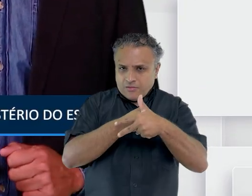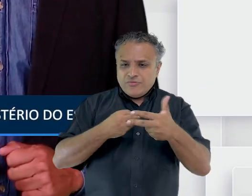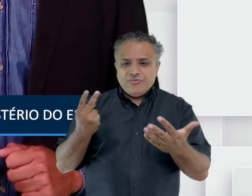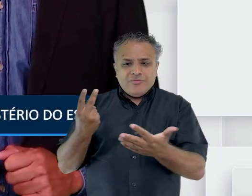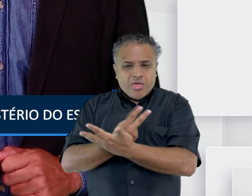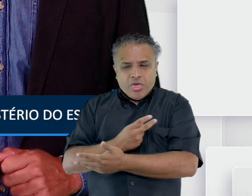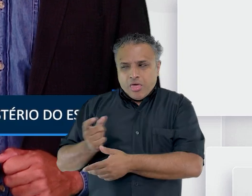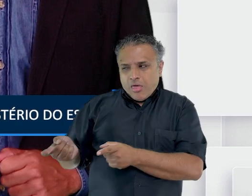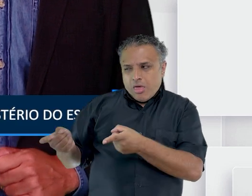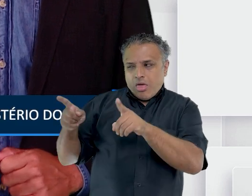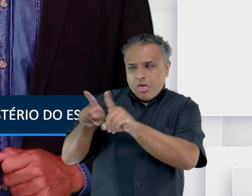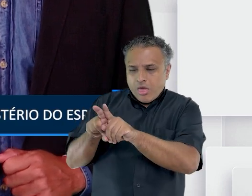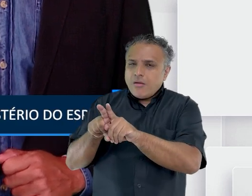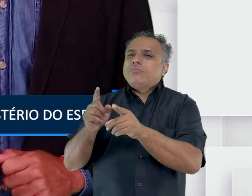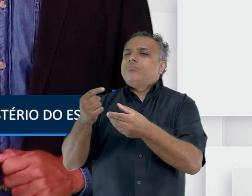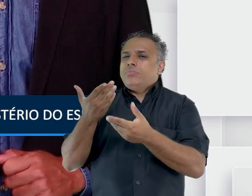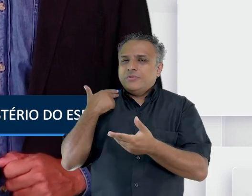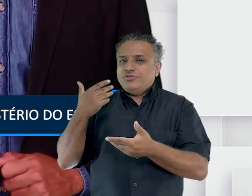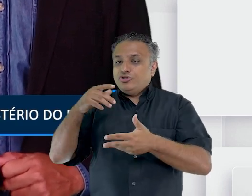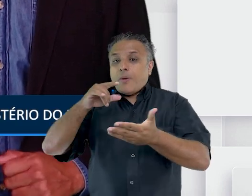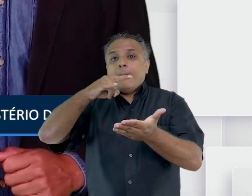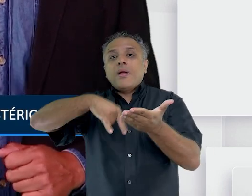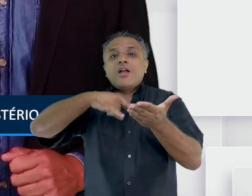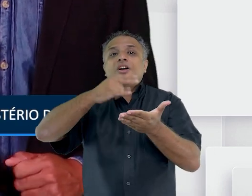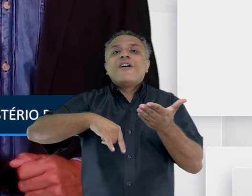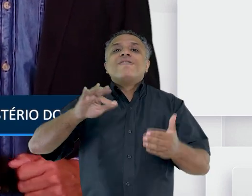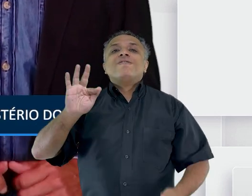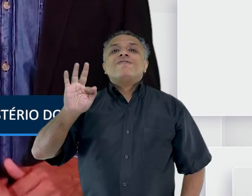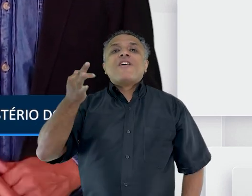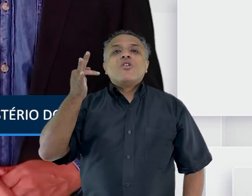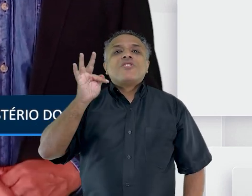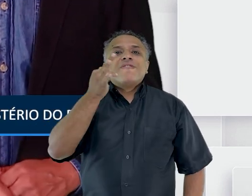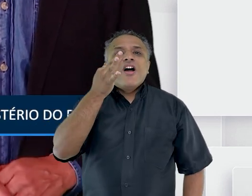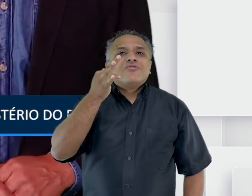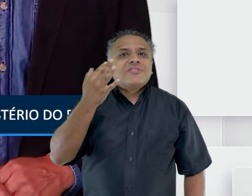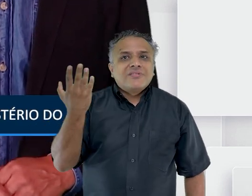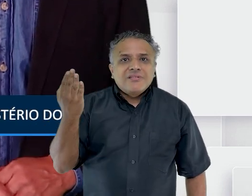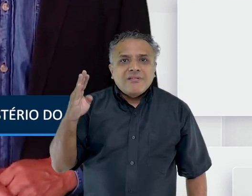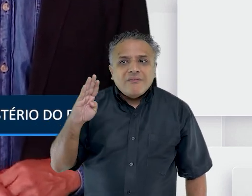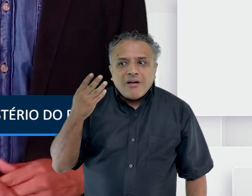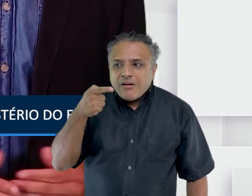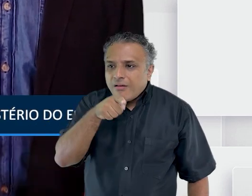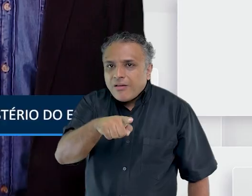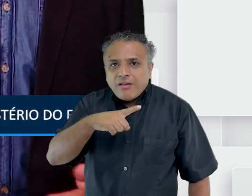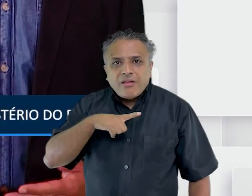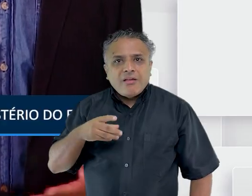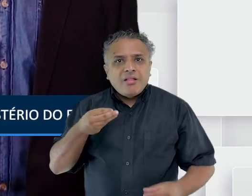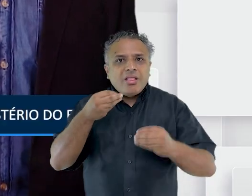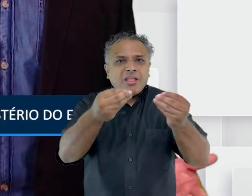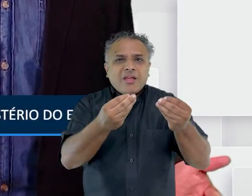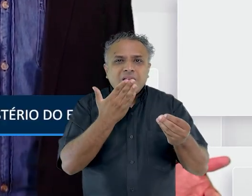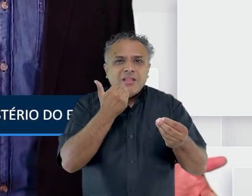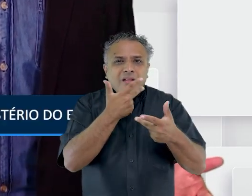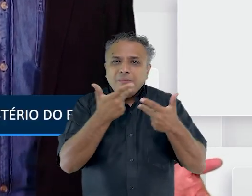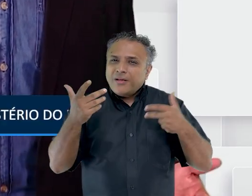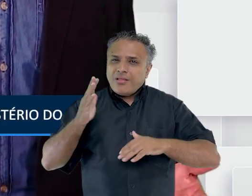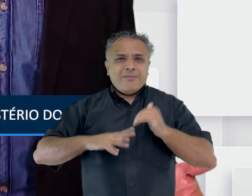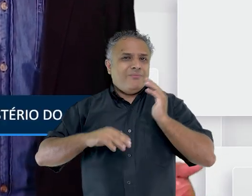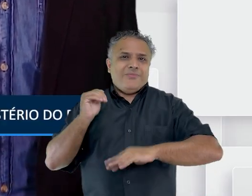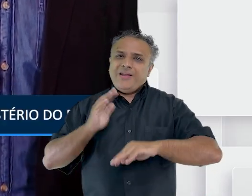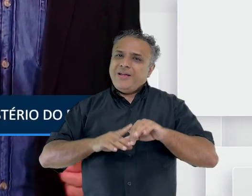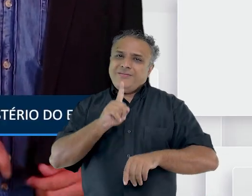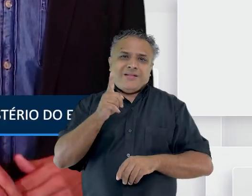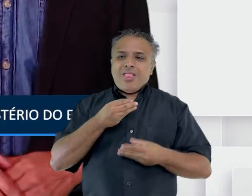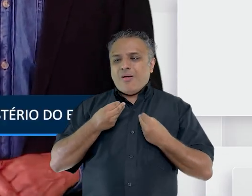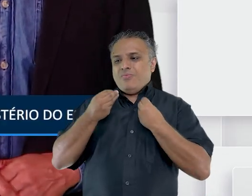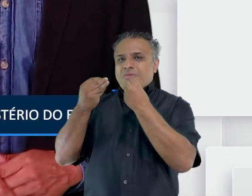por meio da emissão de notas fiscais falsas, que justificavam a entrega de alimentos que, na prática, não eram